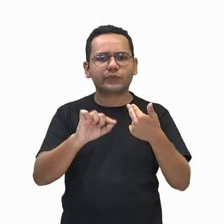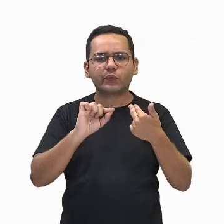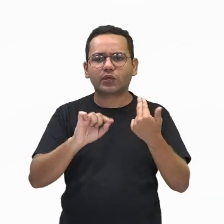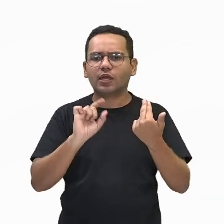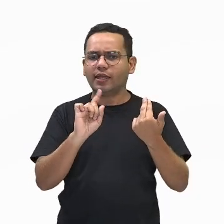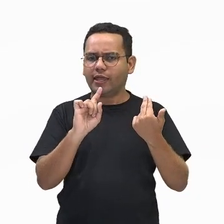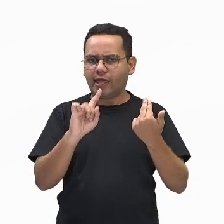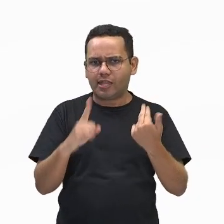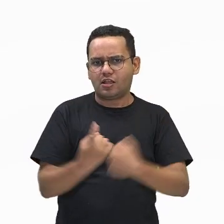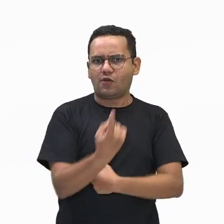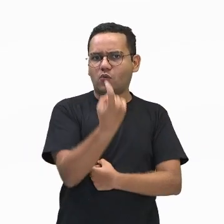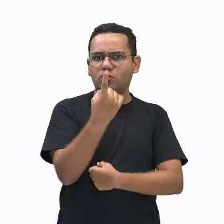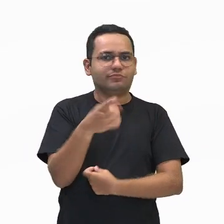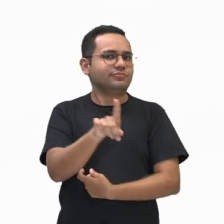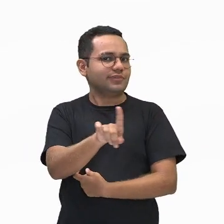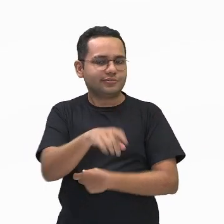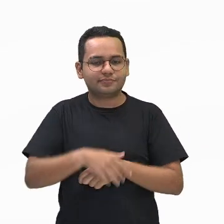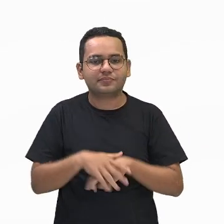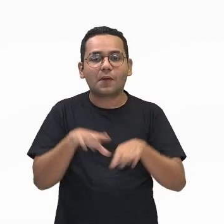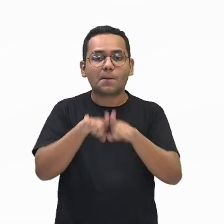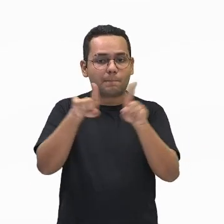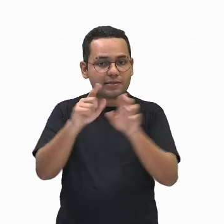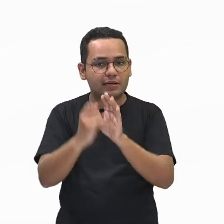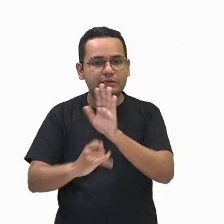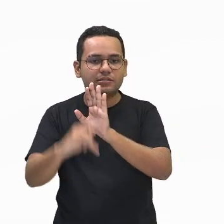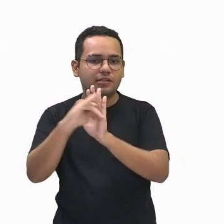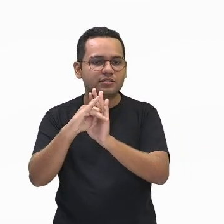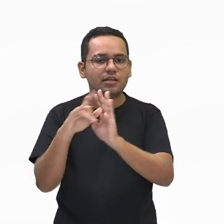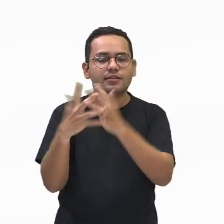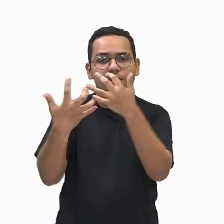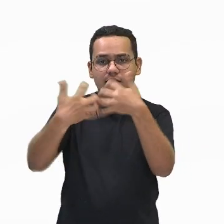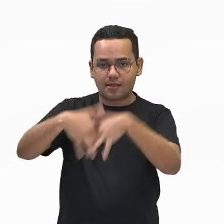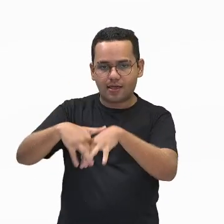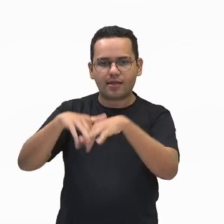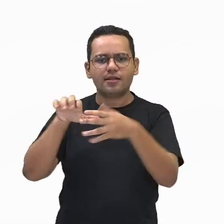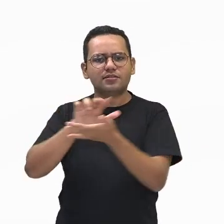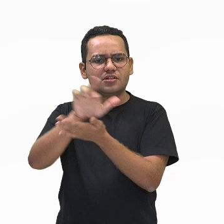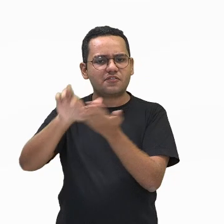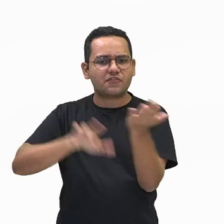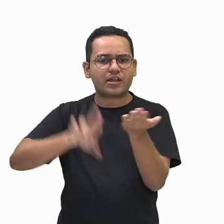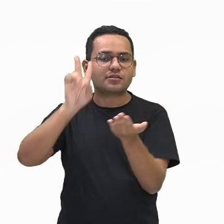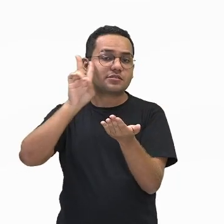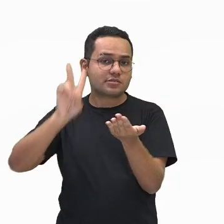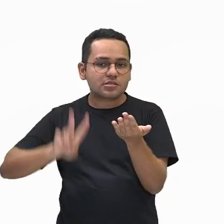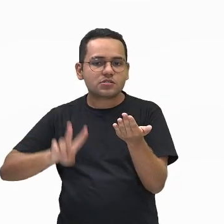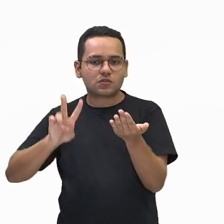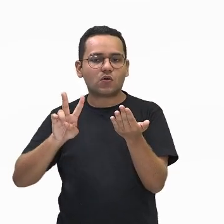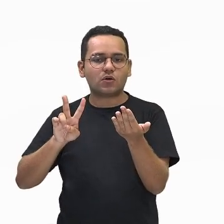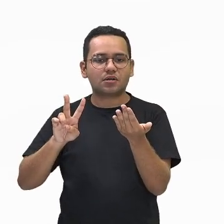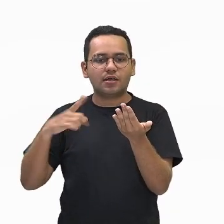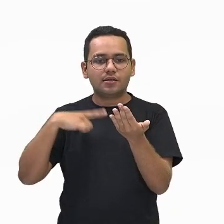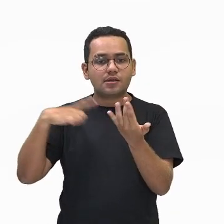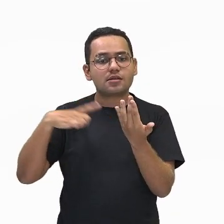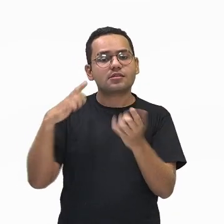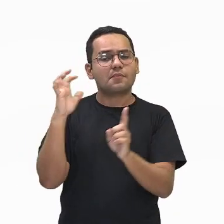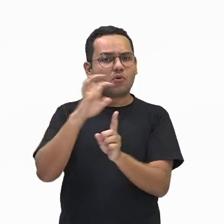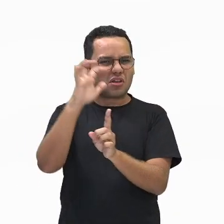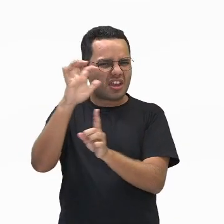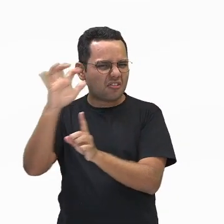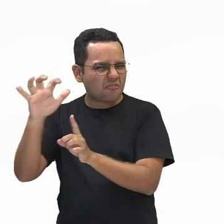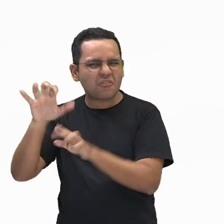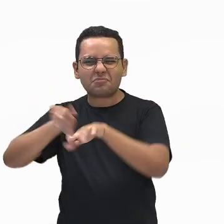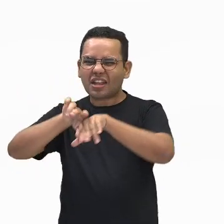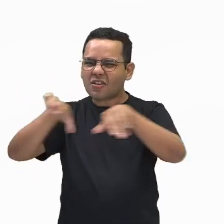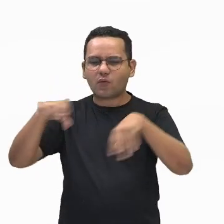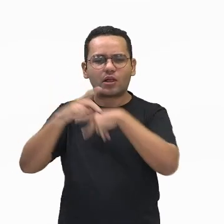completamente sozinho. A identidade se configura por meio de várias histórias e recebe influências de diversos